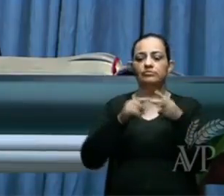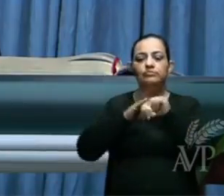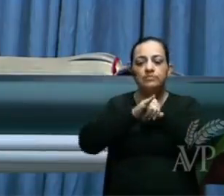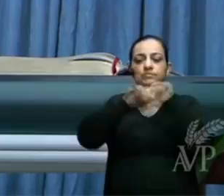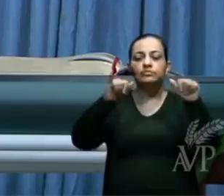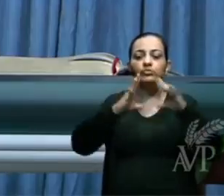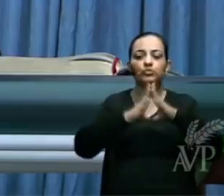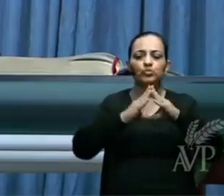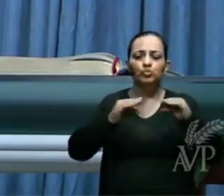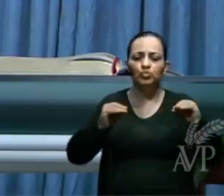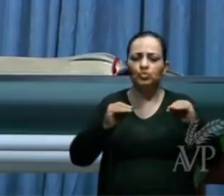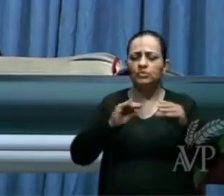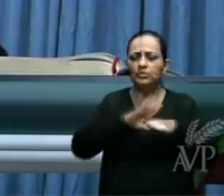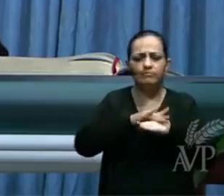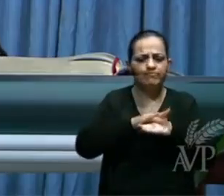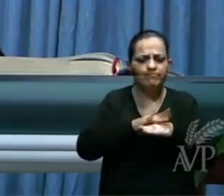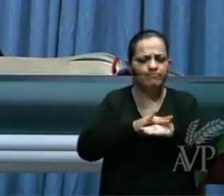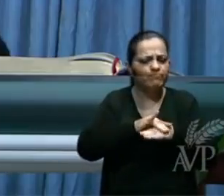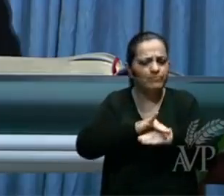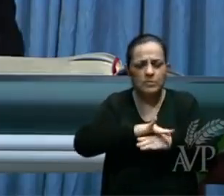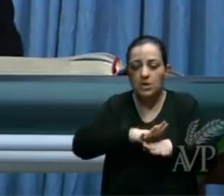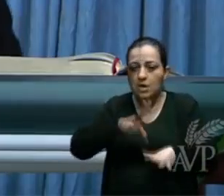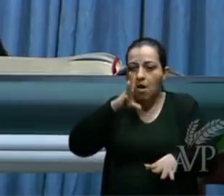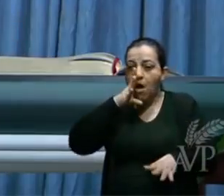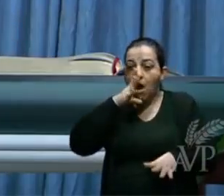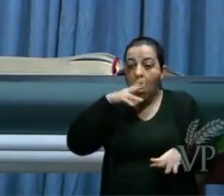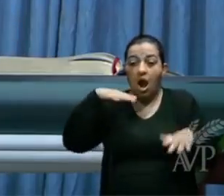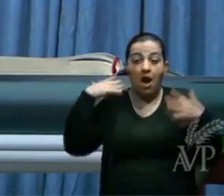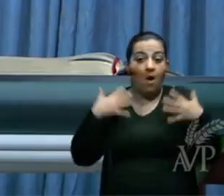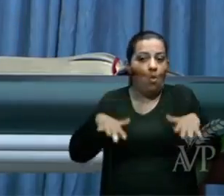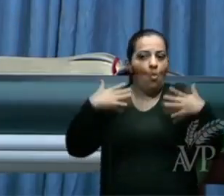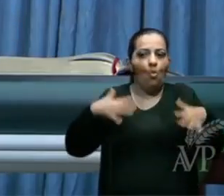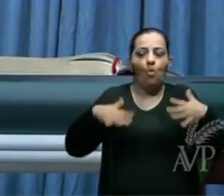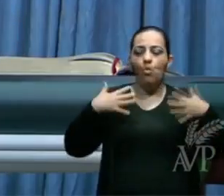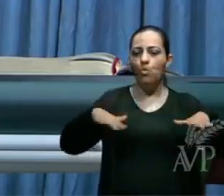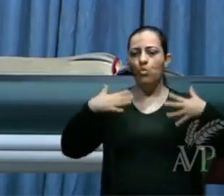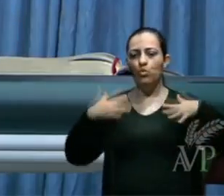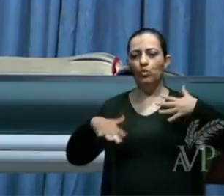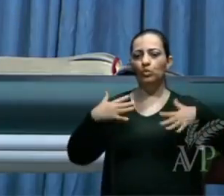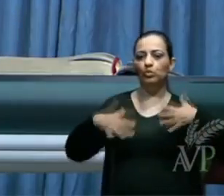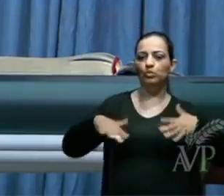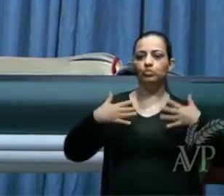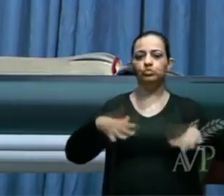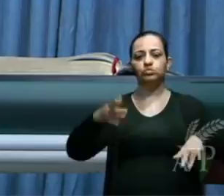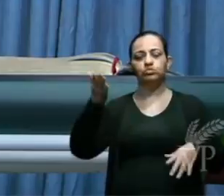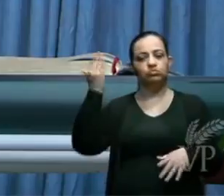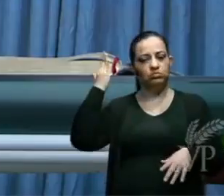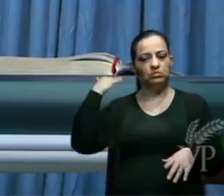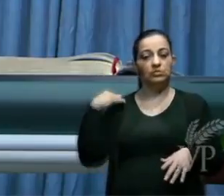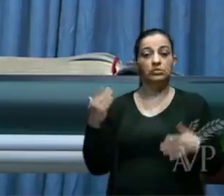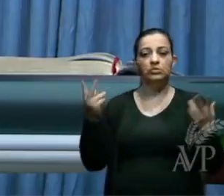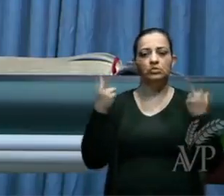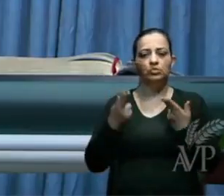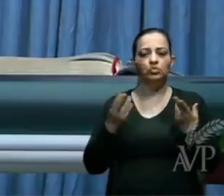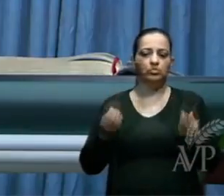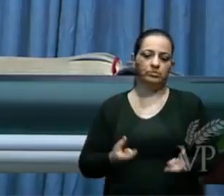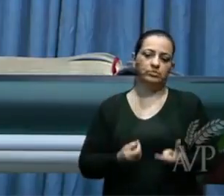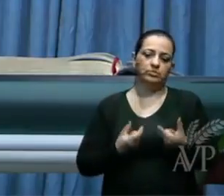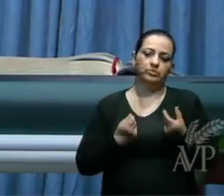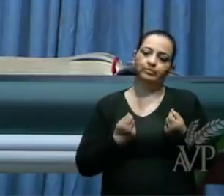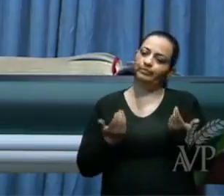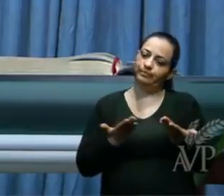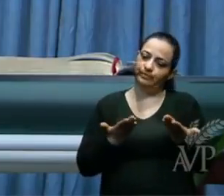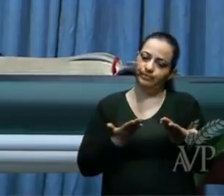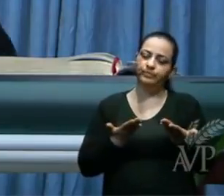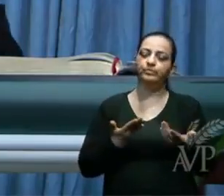lepra era doença mais assustadora daquele tempo é como o câncer hoje né